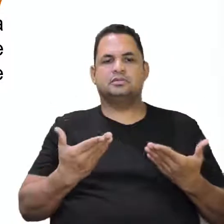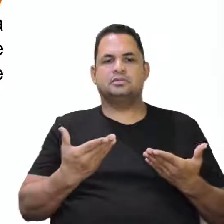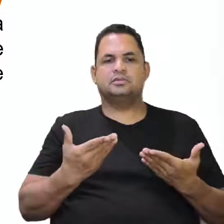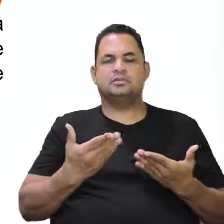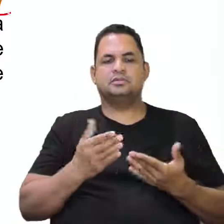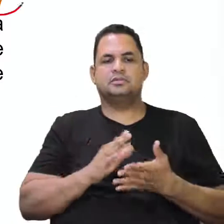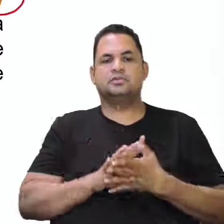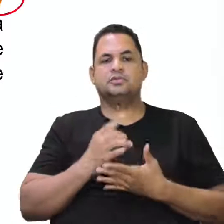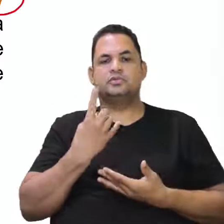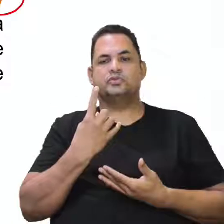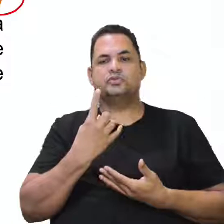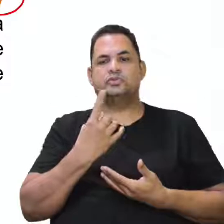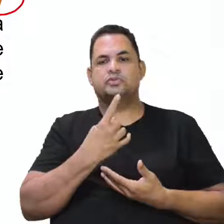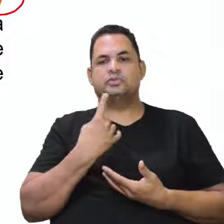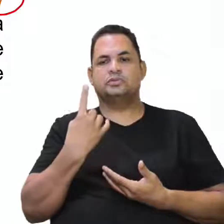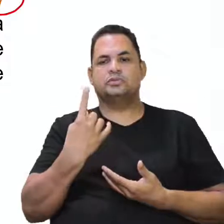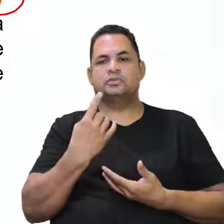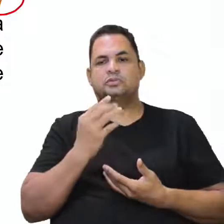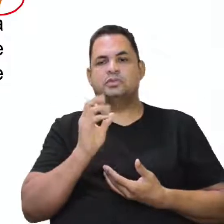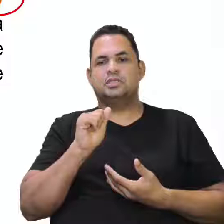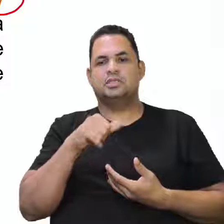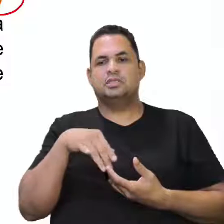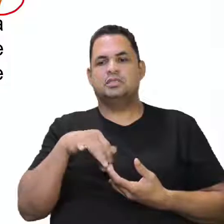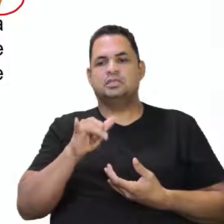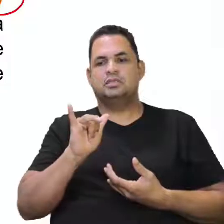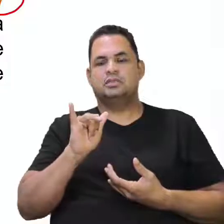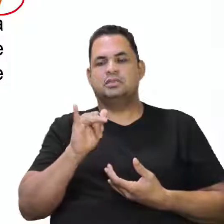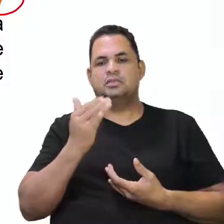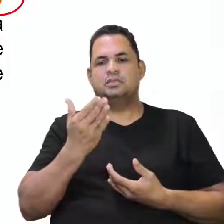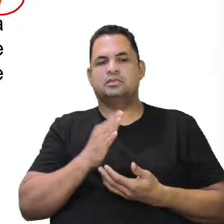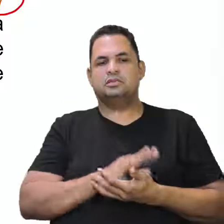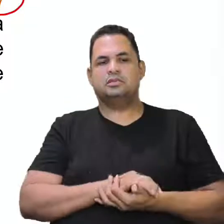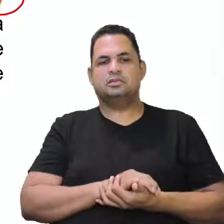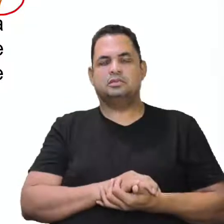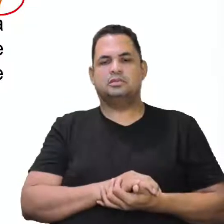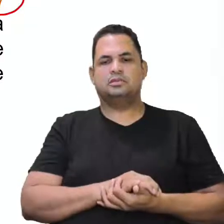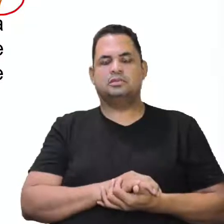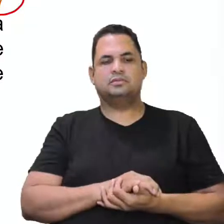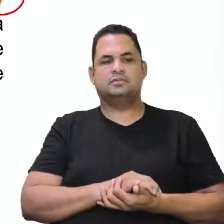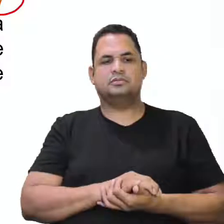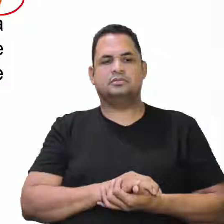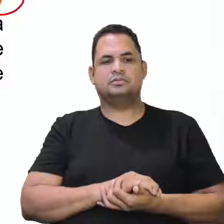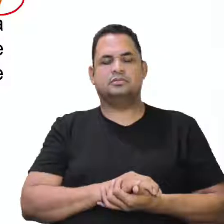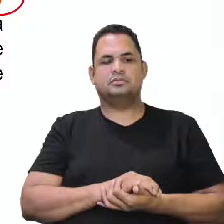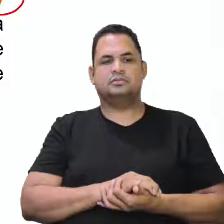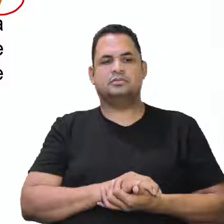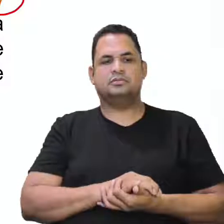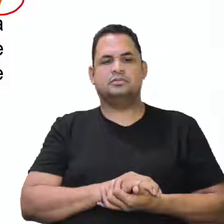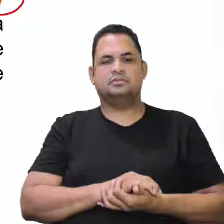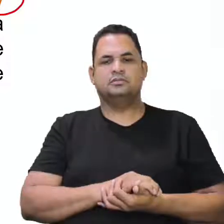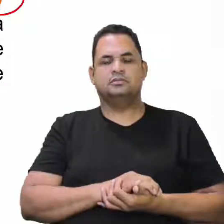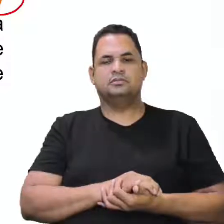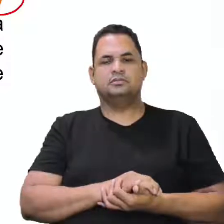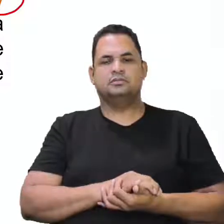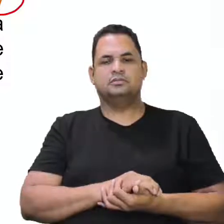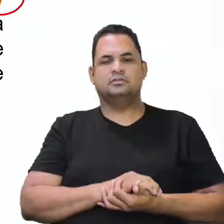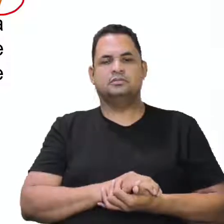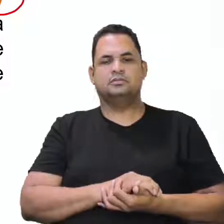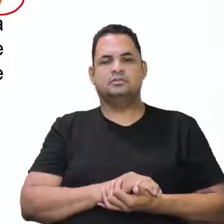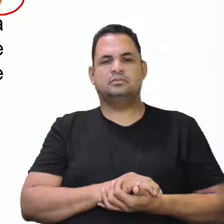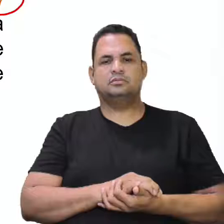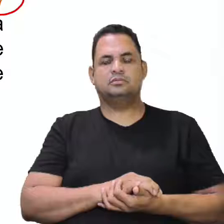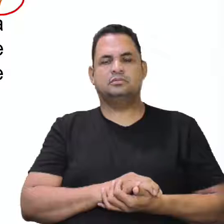negativa, que é justamente o any. Any. Então, there isn't any reason to give your heart